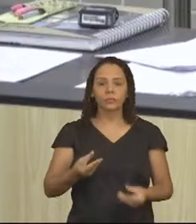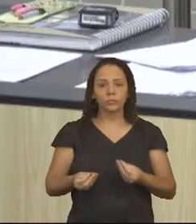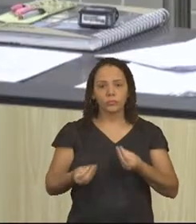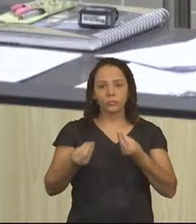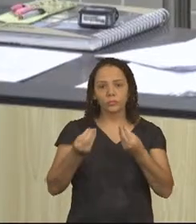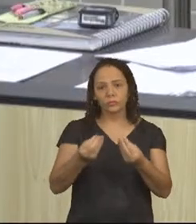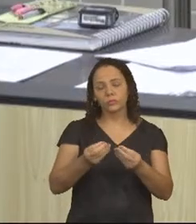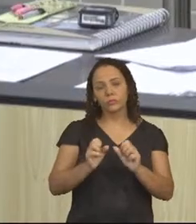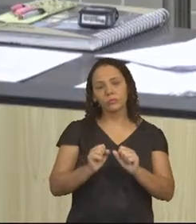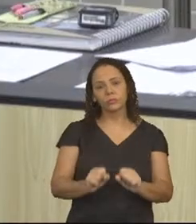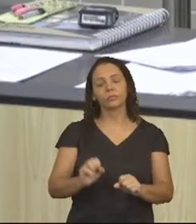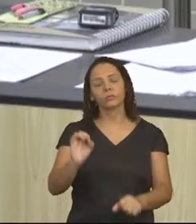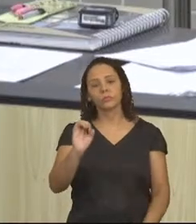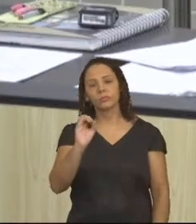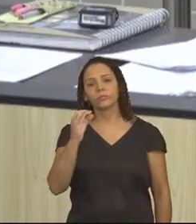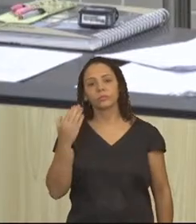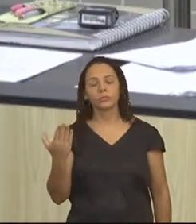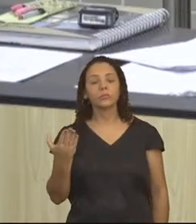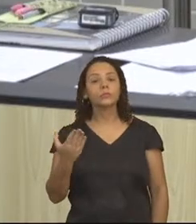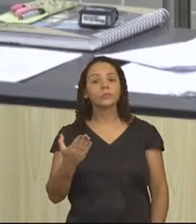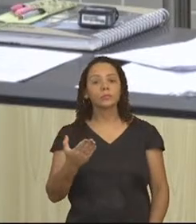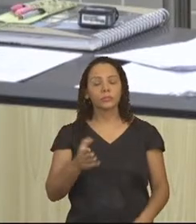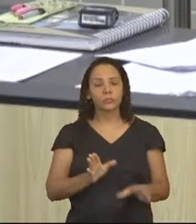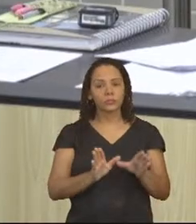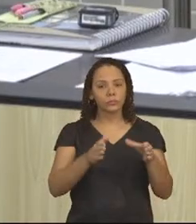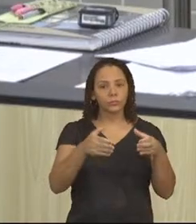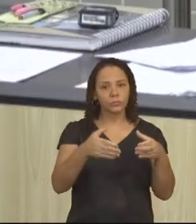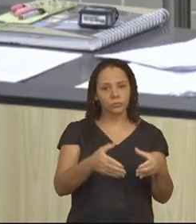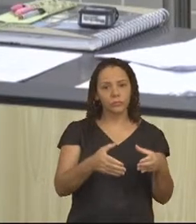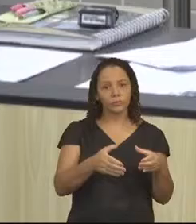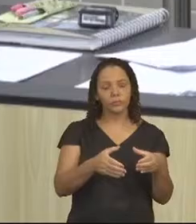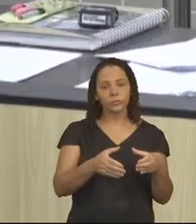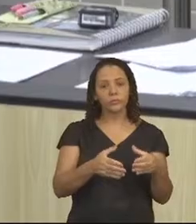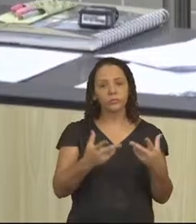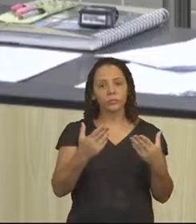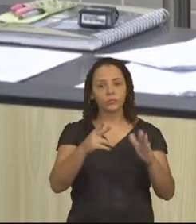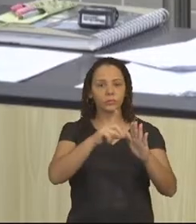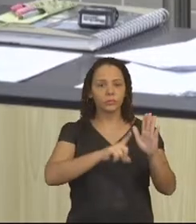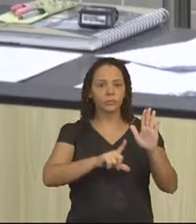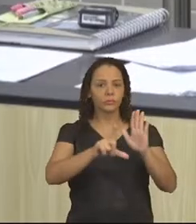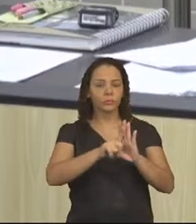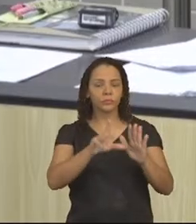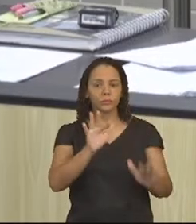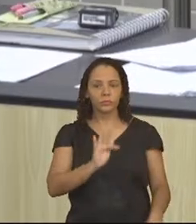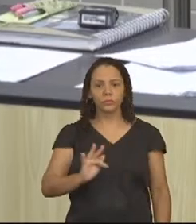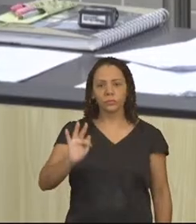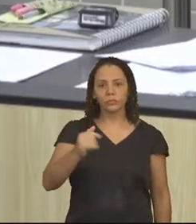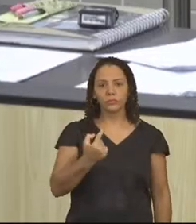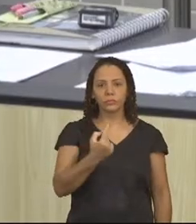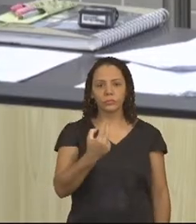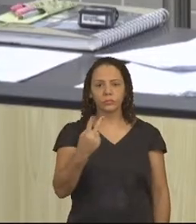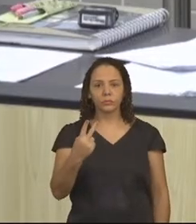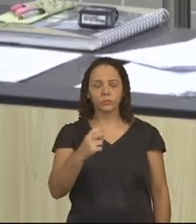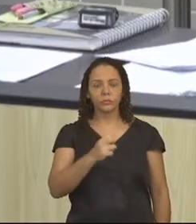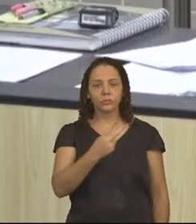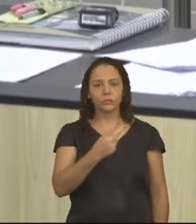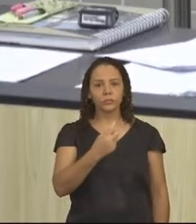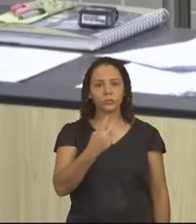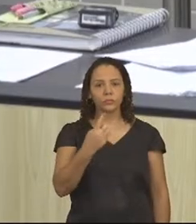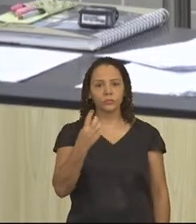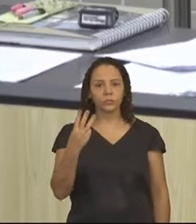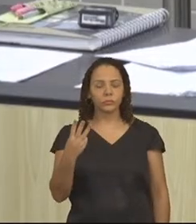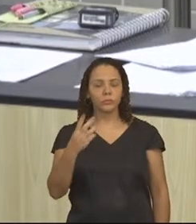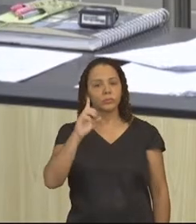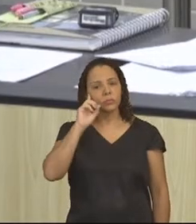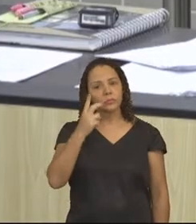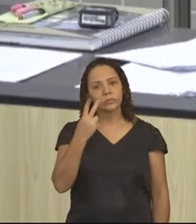ser realizadas para os fundos específicos conforme leis federais 12.213, de 20 de janeiro